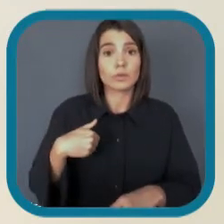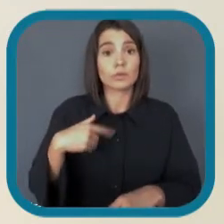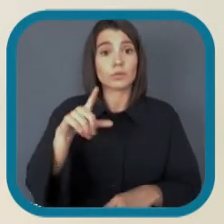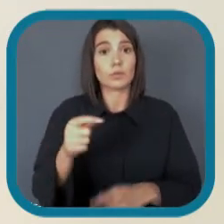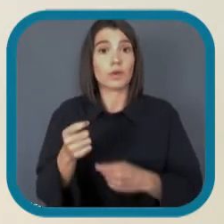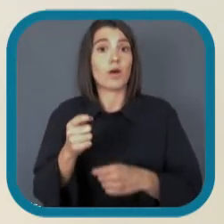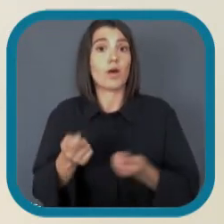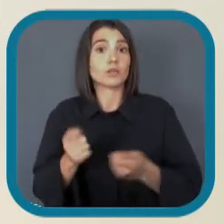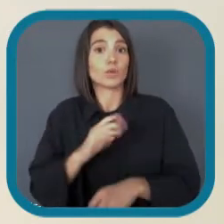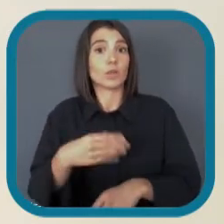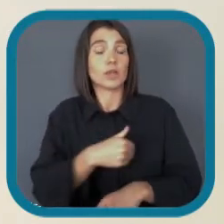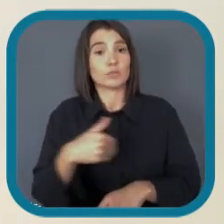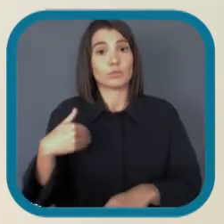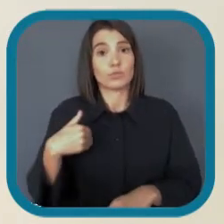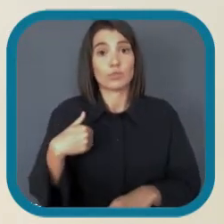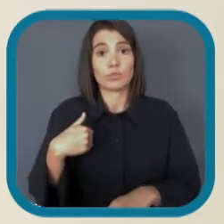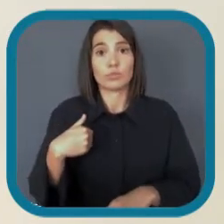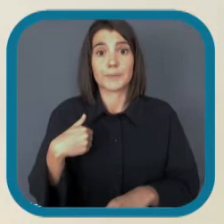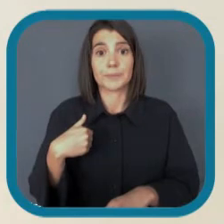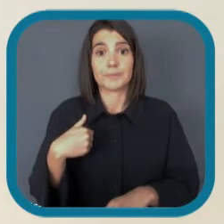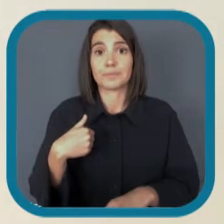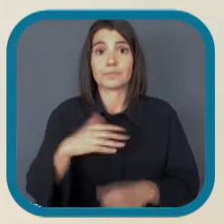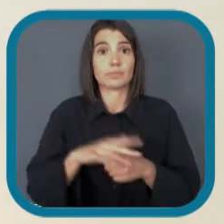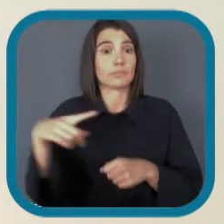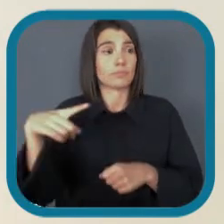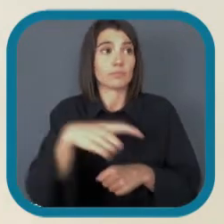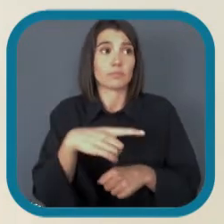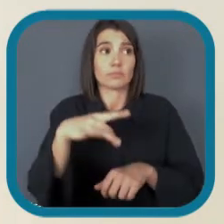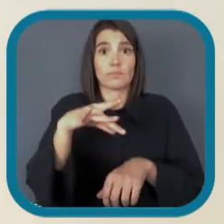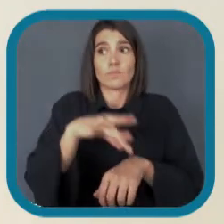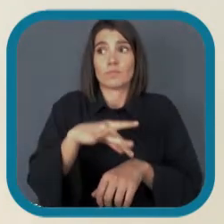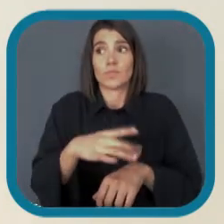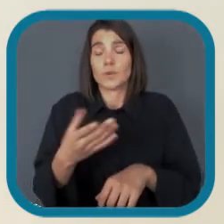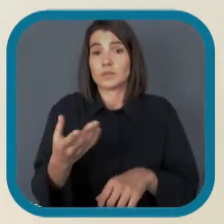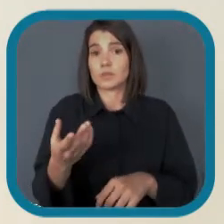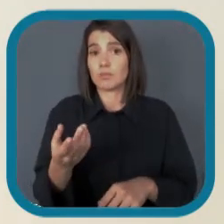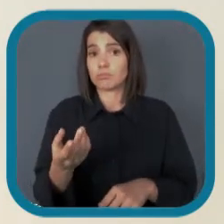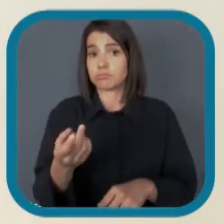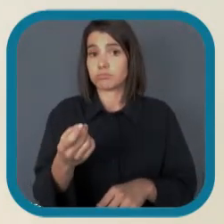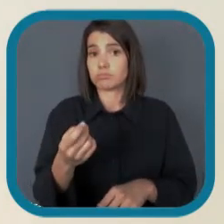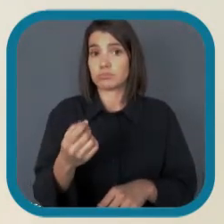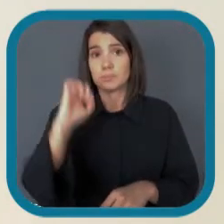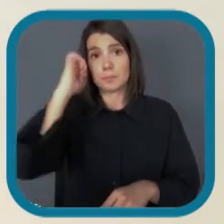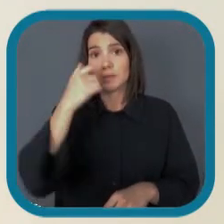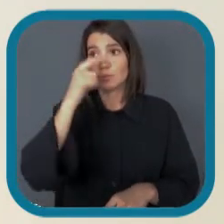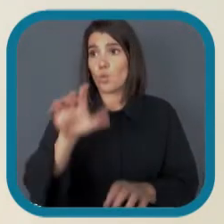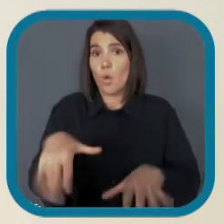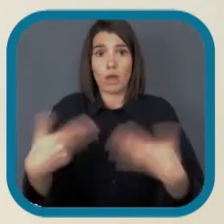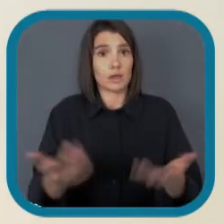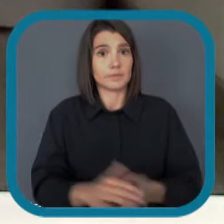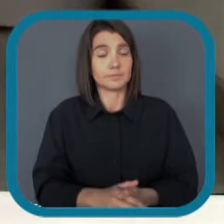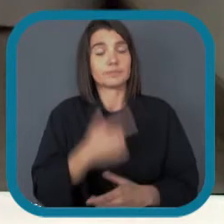com a Organização Mundial de Saúde, a Covid-19 é uma doença que afeta qualquer